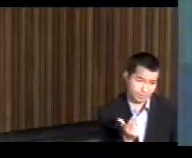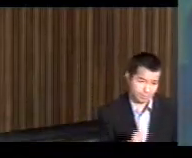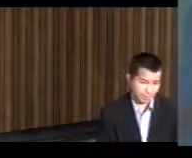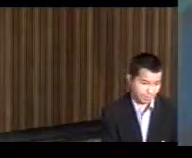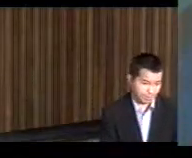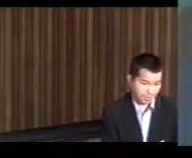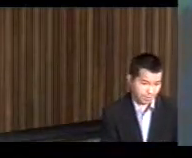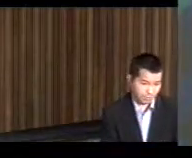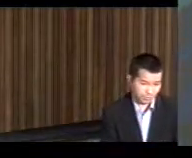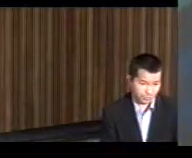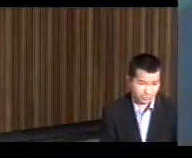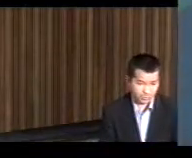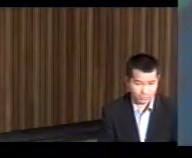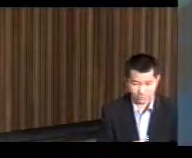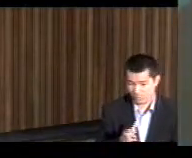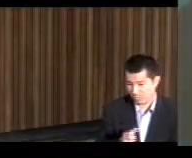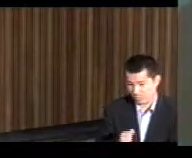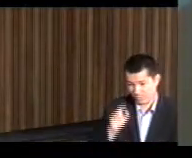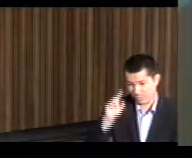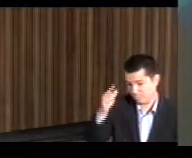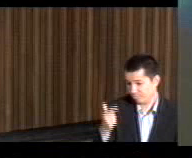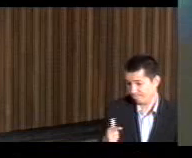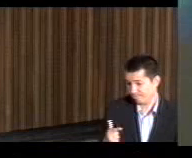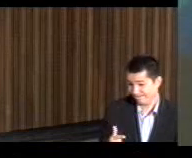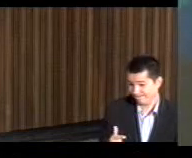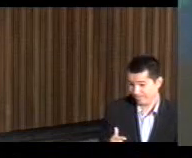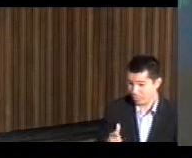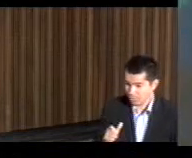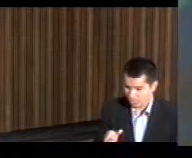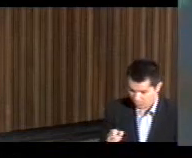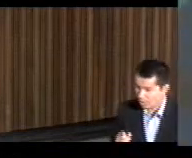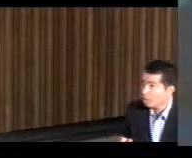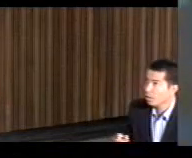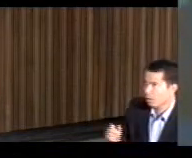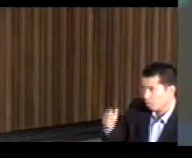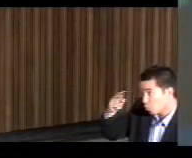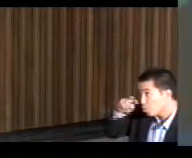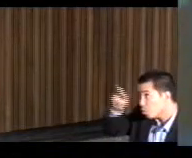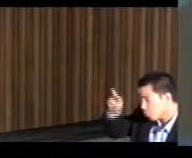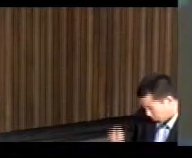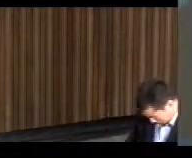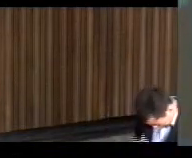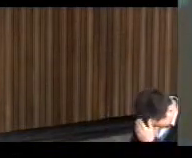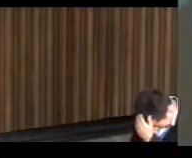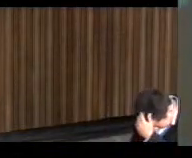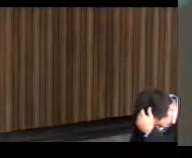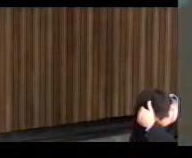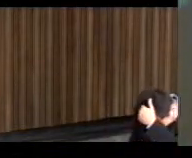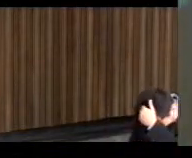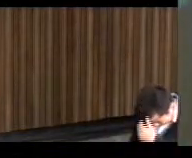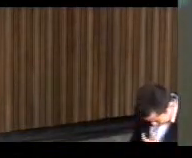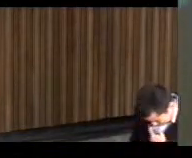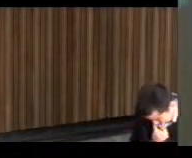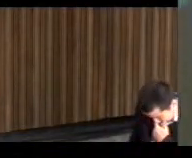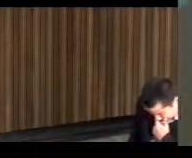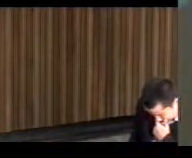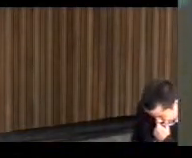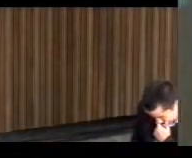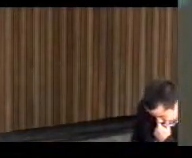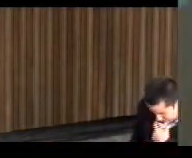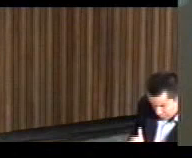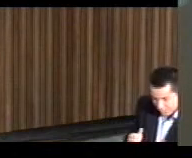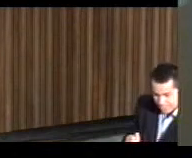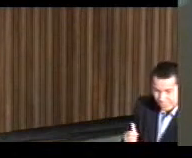eu consigo crer. Mas ele não se levantou dali do mesmo jeito, porque aquele